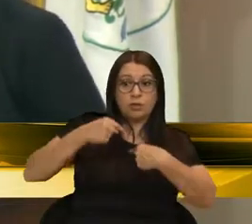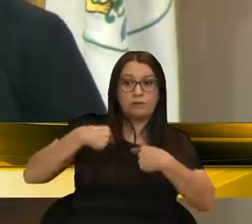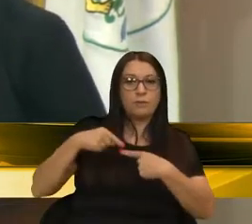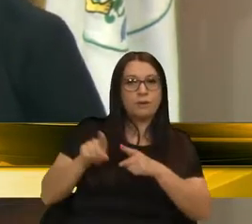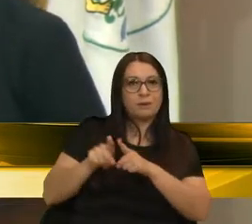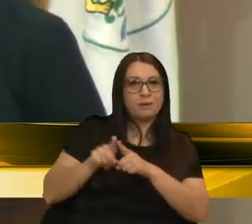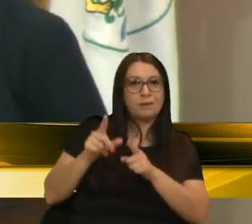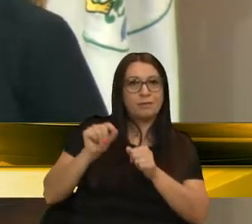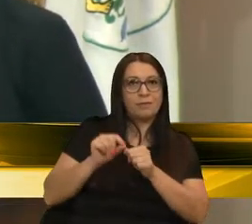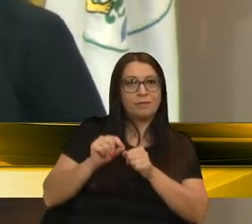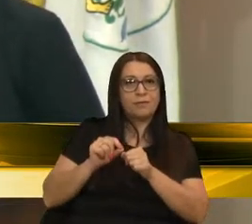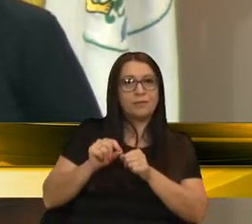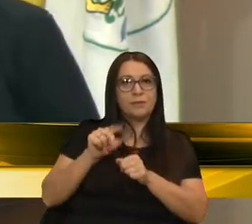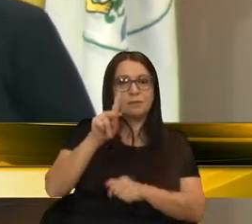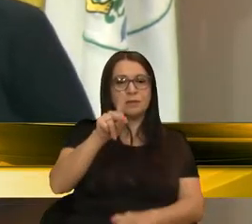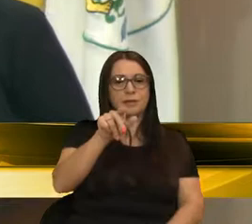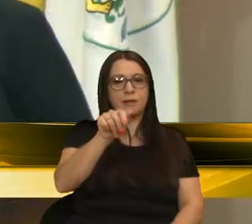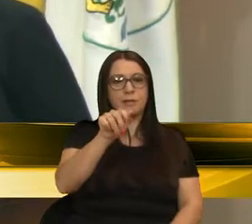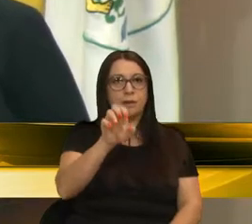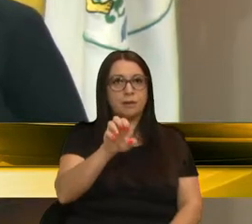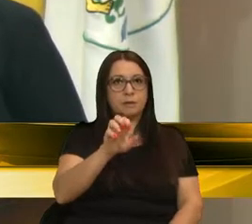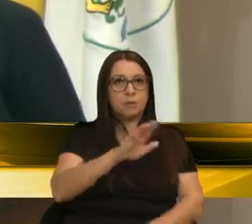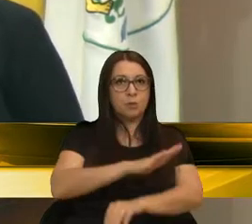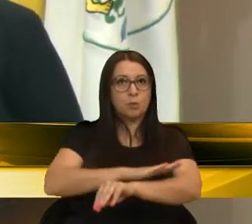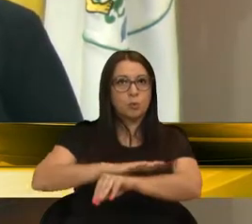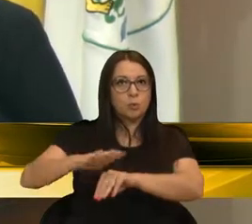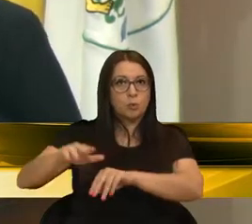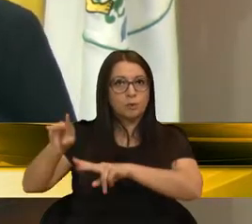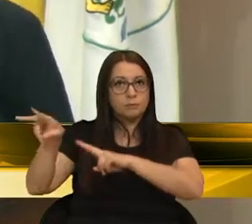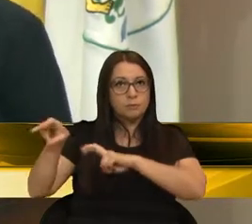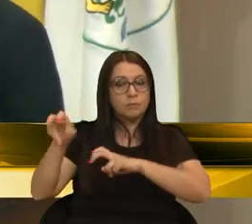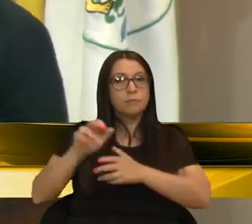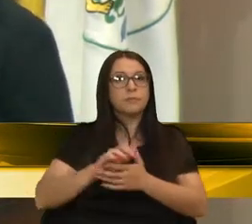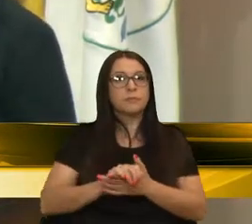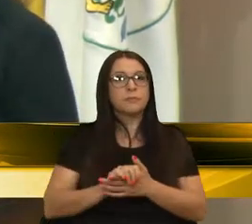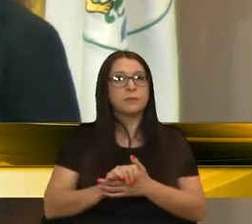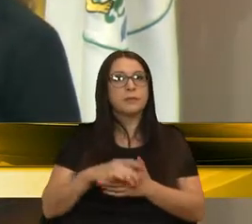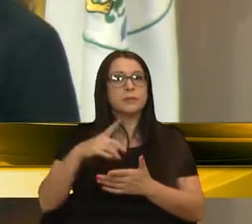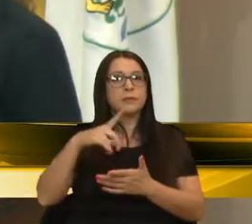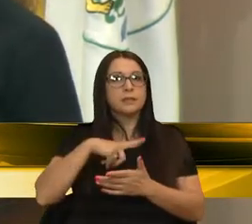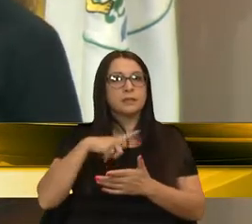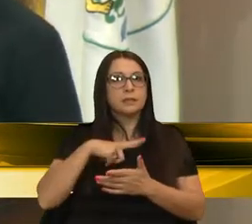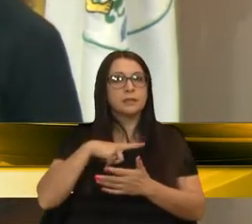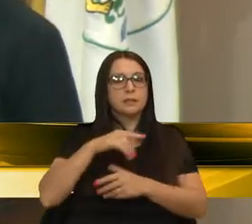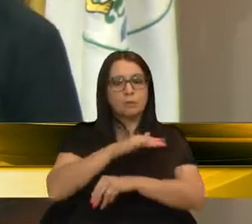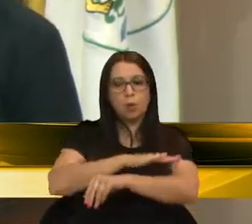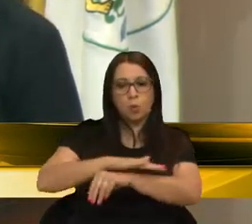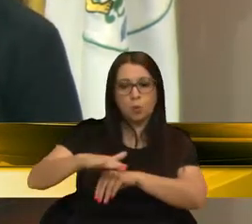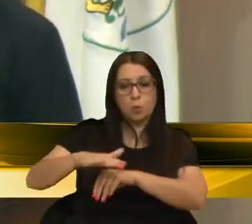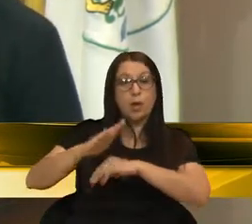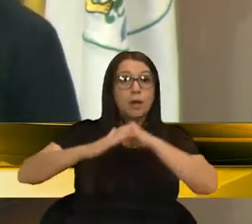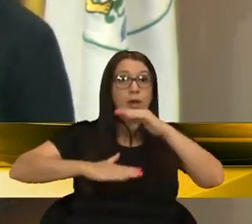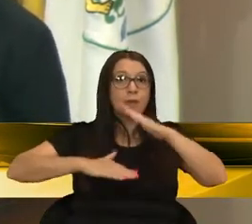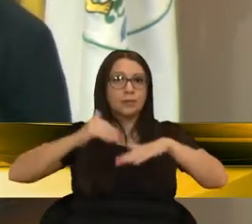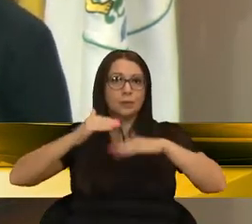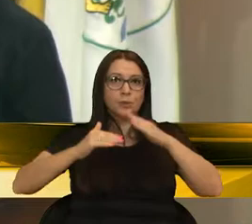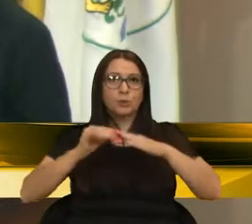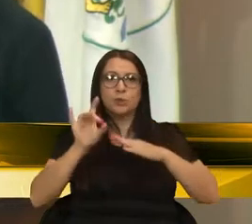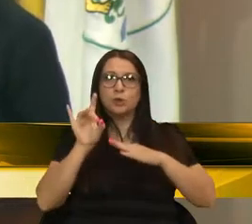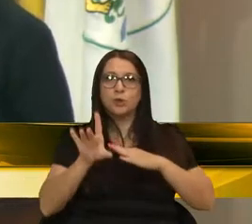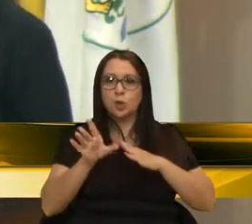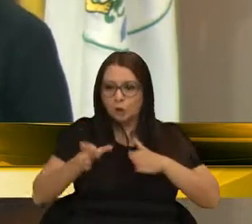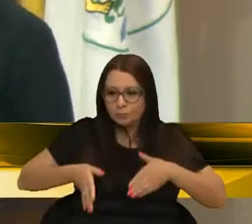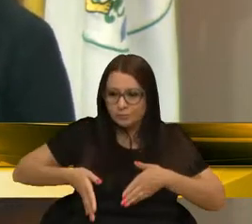quando se tinha o PAI, né, o projeto de asfaltamento do interior. Nós temos uma via que ela é construída apenas